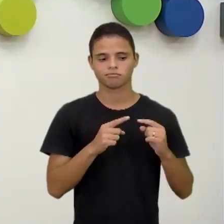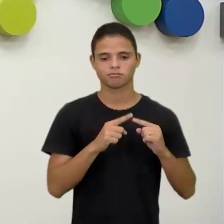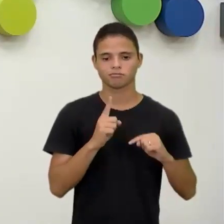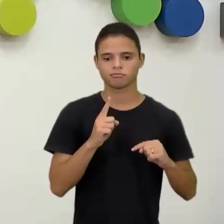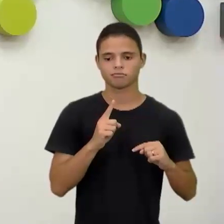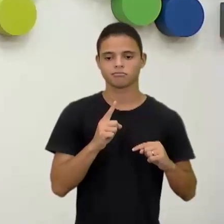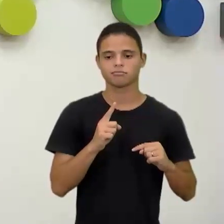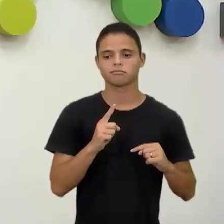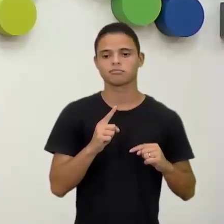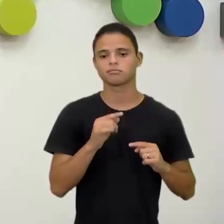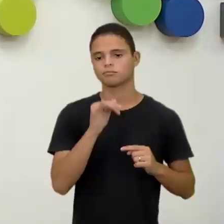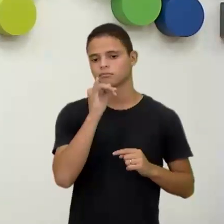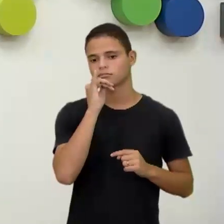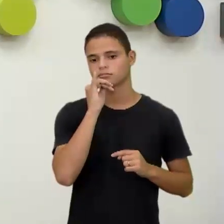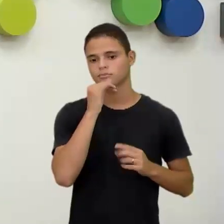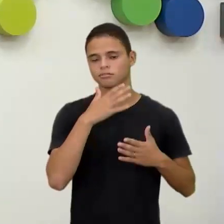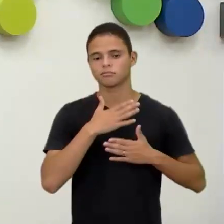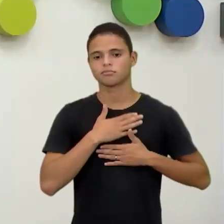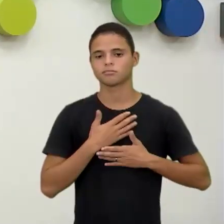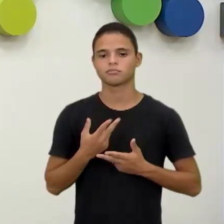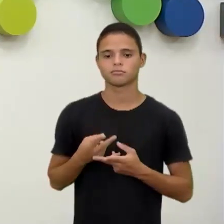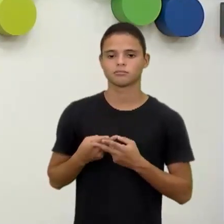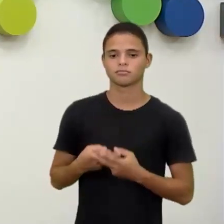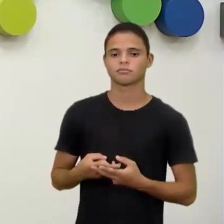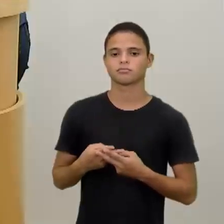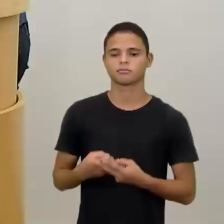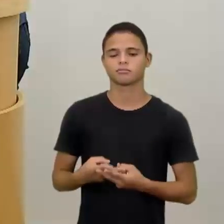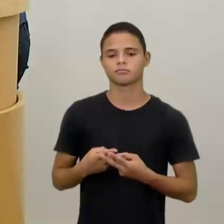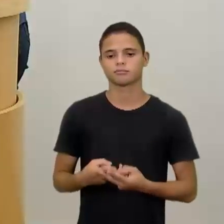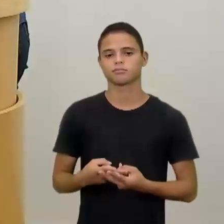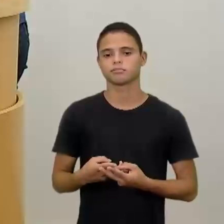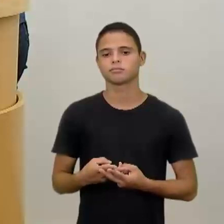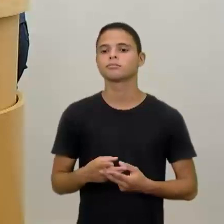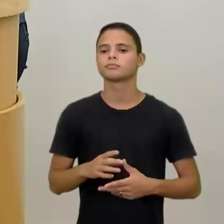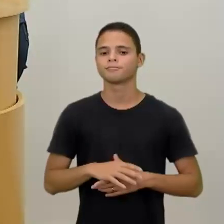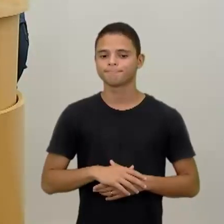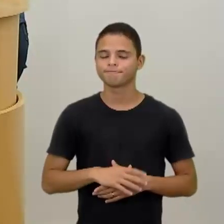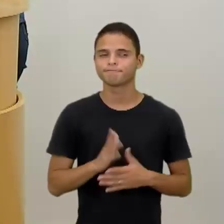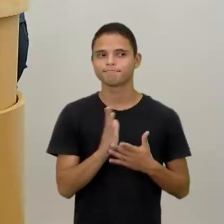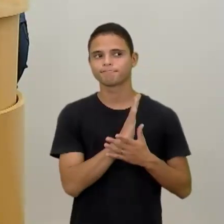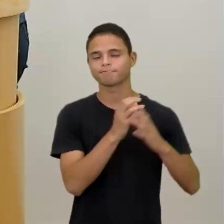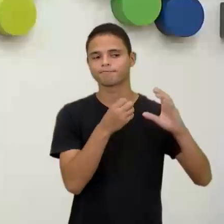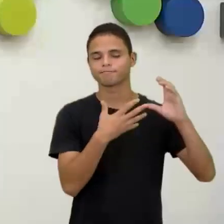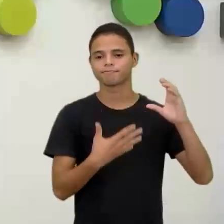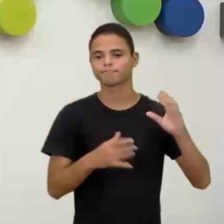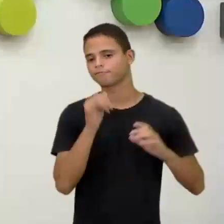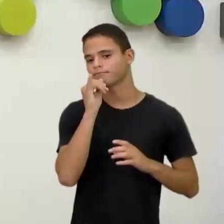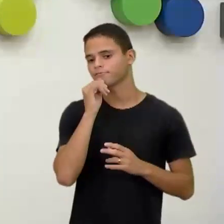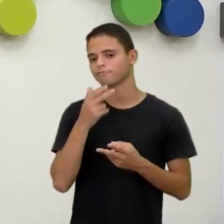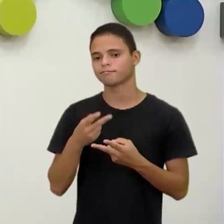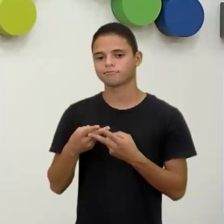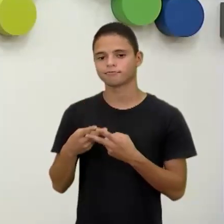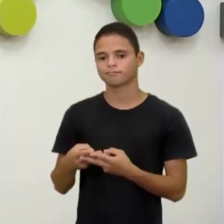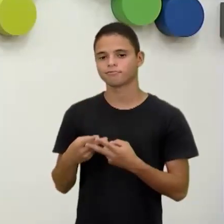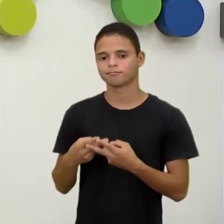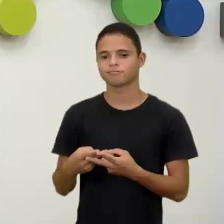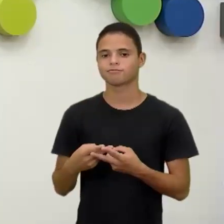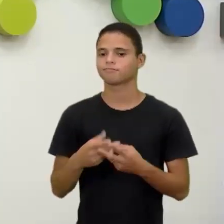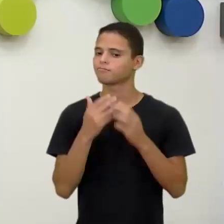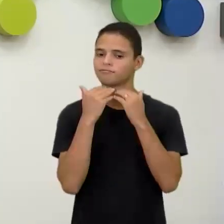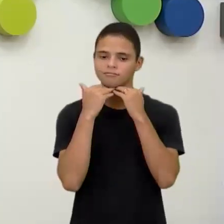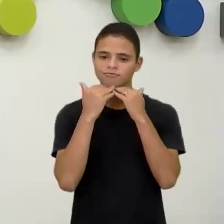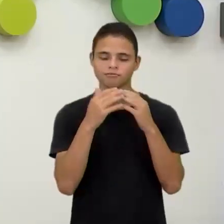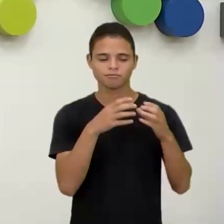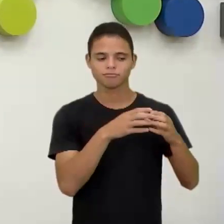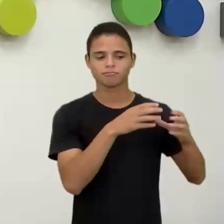Sim. Né? Usa sou paciente. Características que se contradizem, né? Isso, sou paciente. Como você trabalha em grupo? Nossa, eu não consigo trabalhar